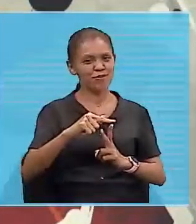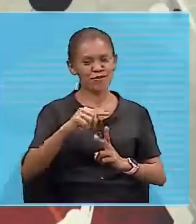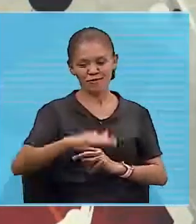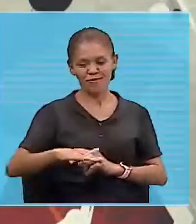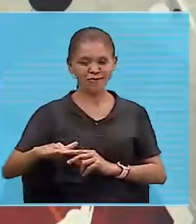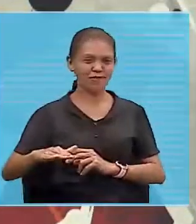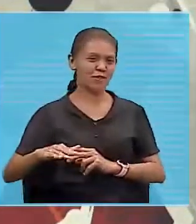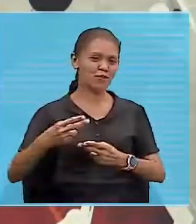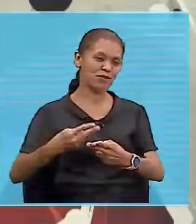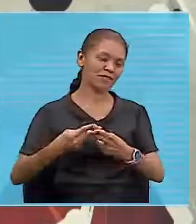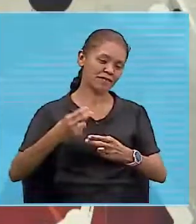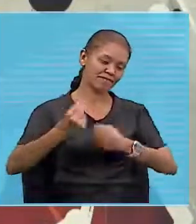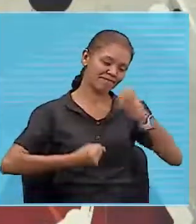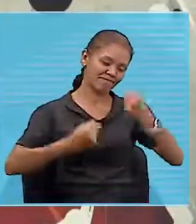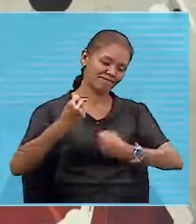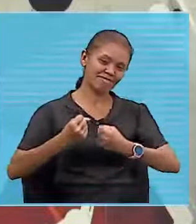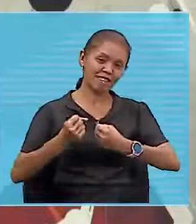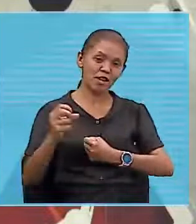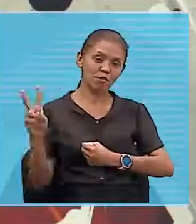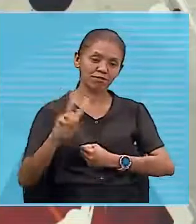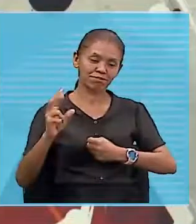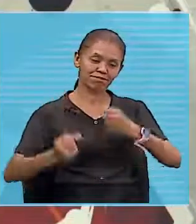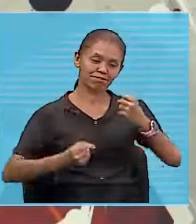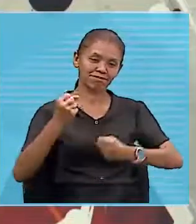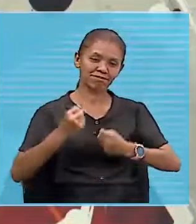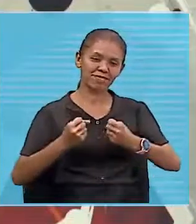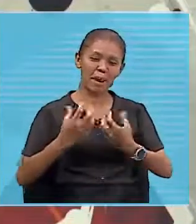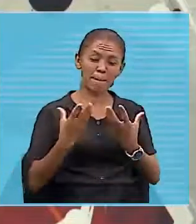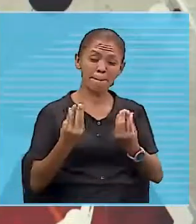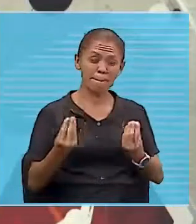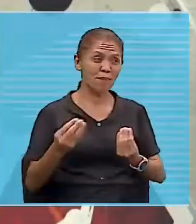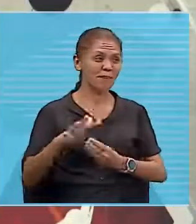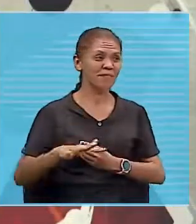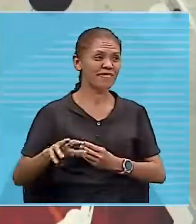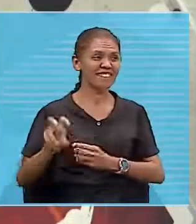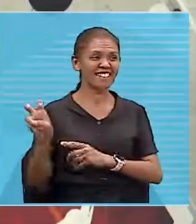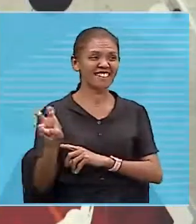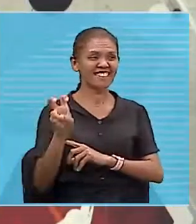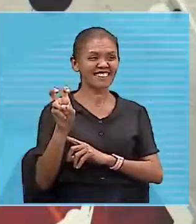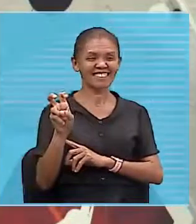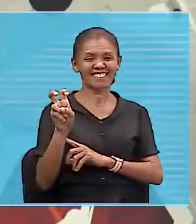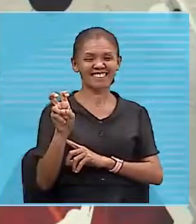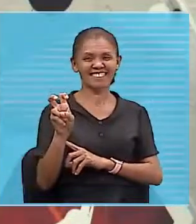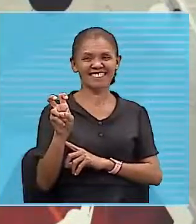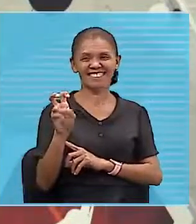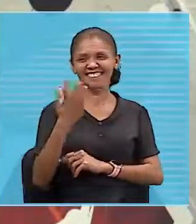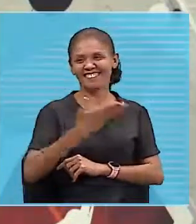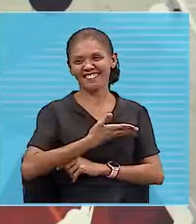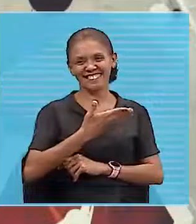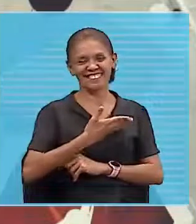arrudiaram a praça aqui uma velocidade monstra um monte de menino dentro do carro Era uns 5 minutos parece eu ele mais três colega